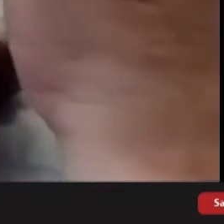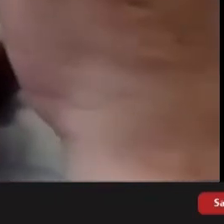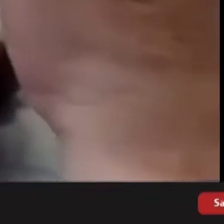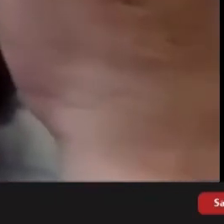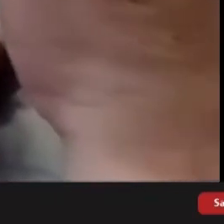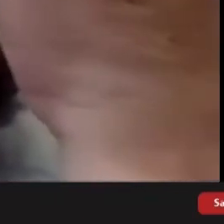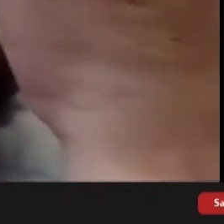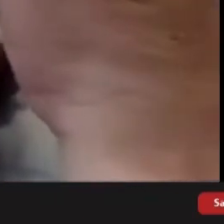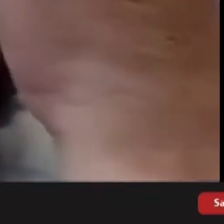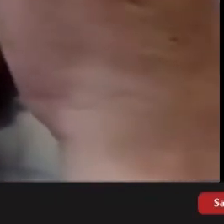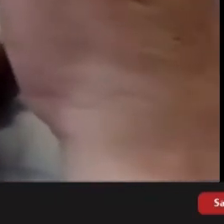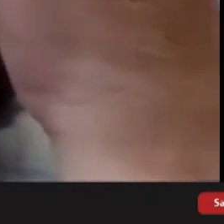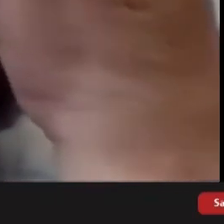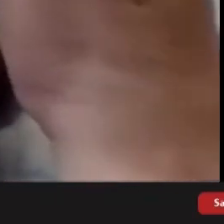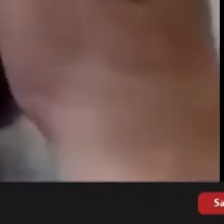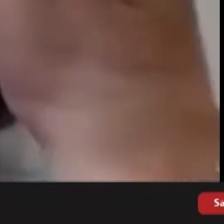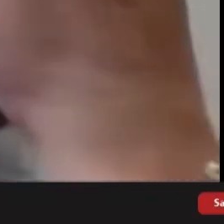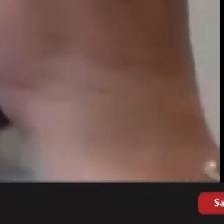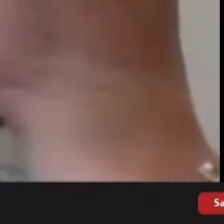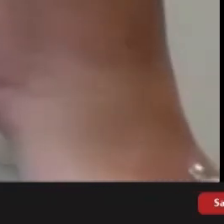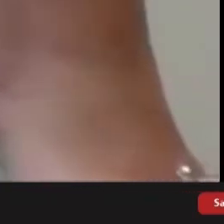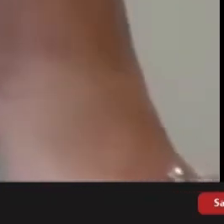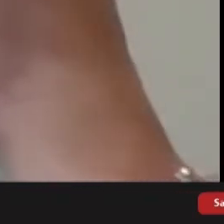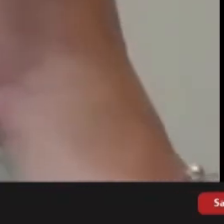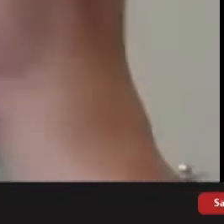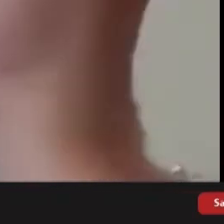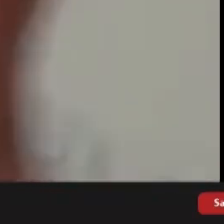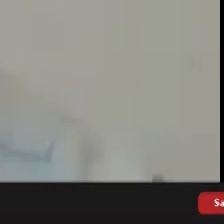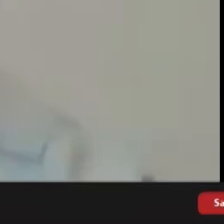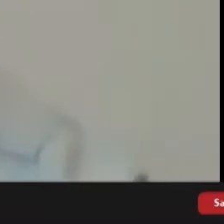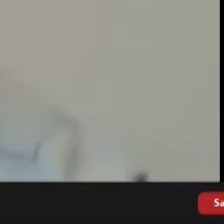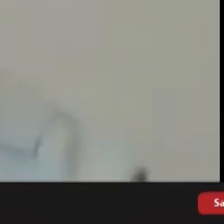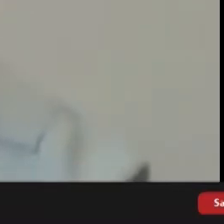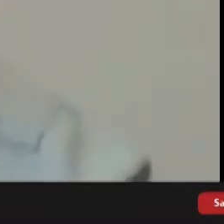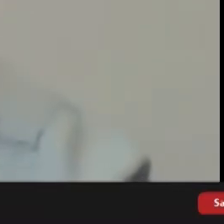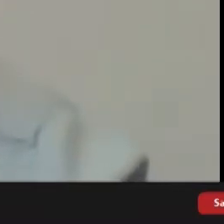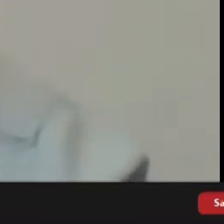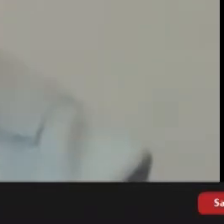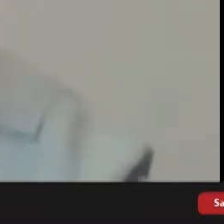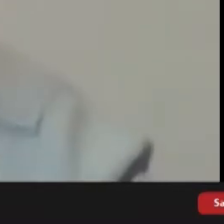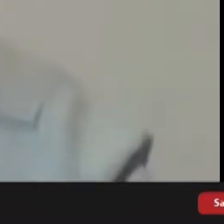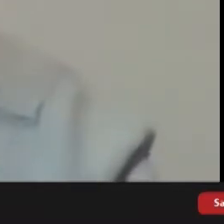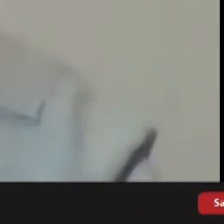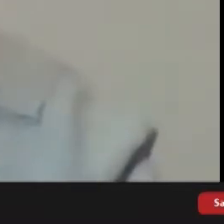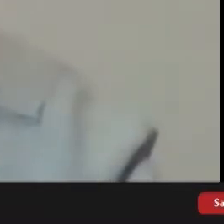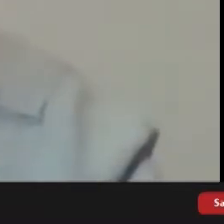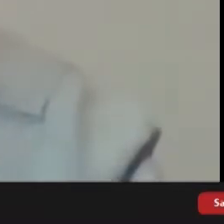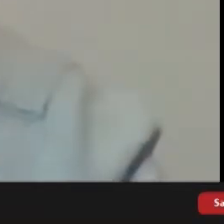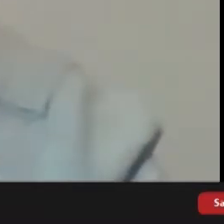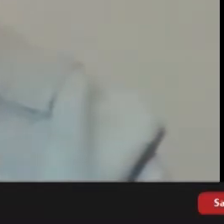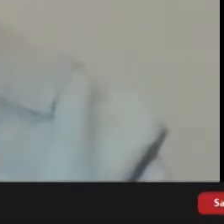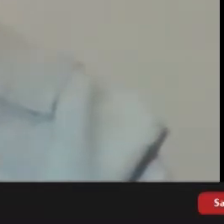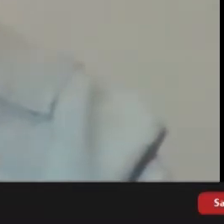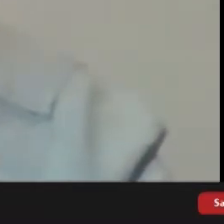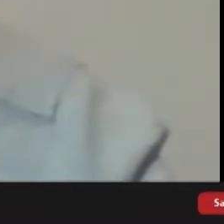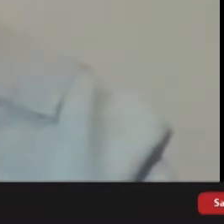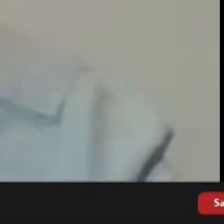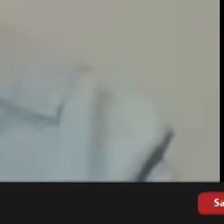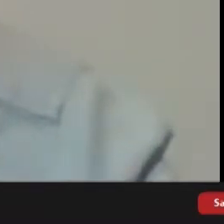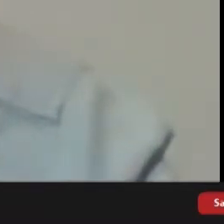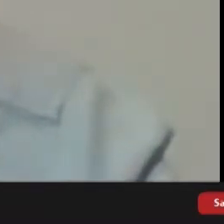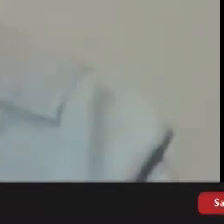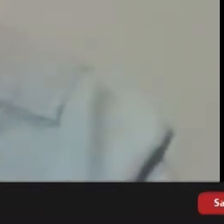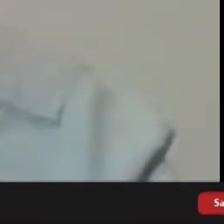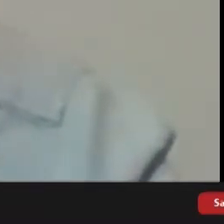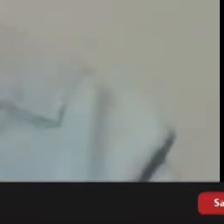do Bassoli, né? Quando eu estava lá no Conselho Tutelar ainda, que foi construído o Bassoli, sem